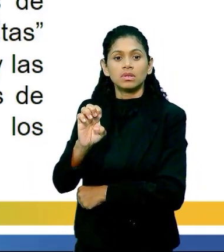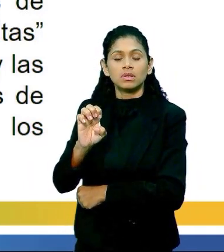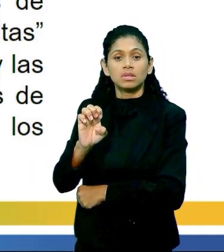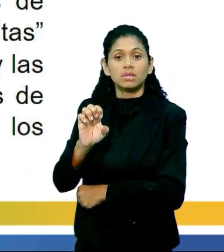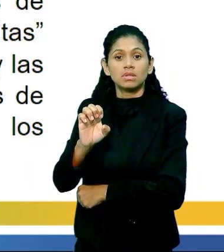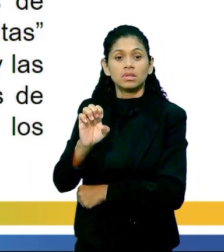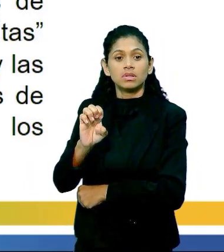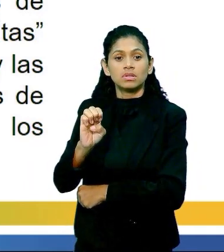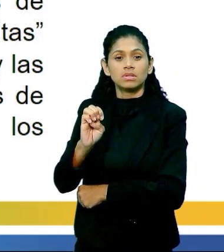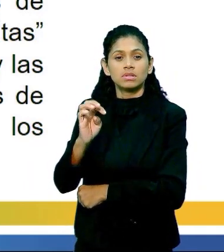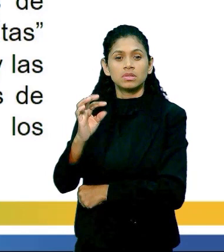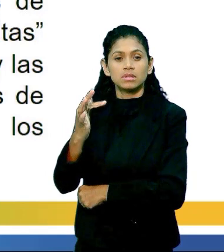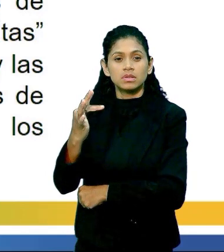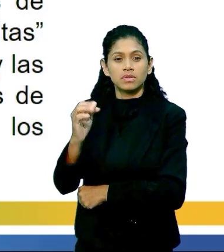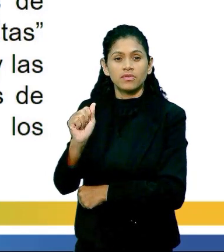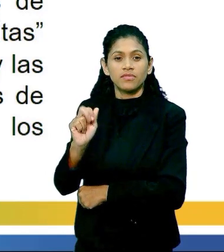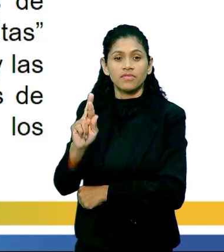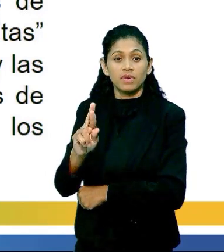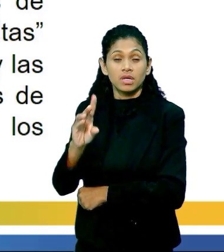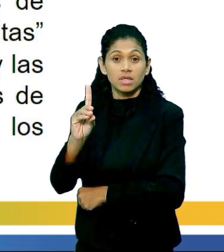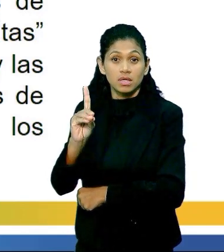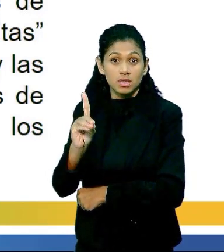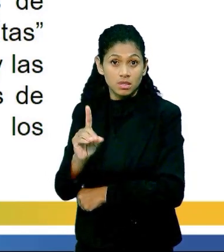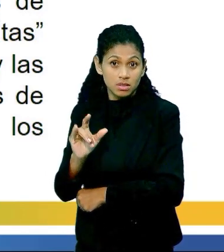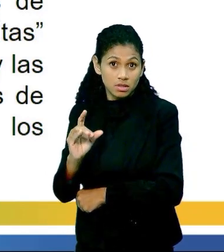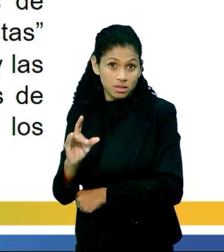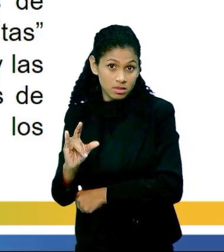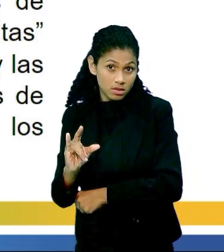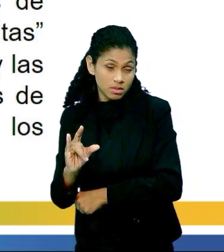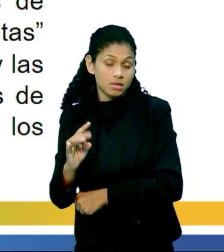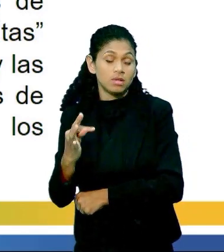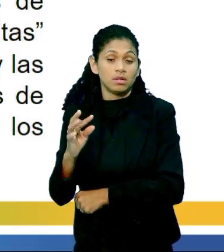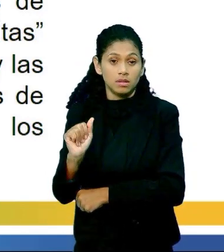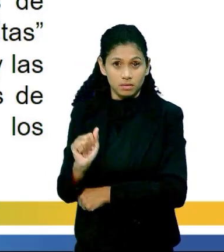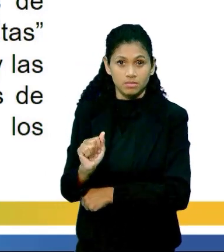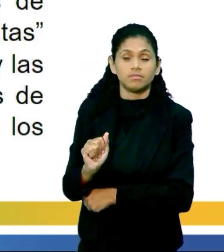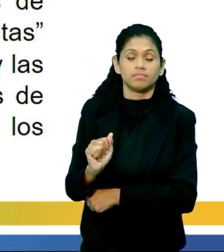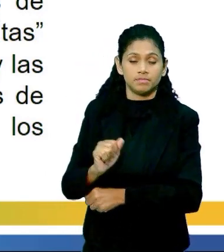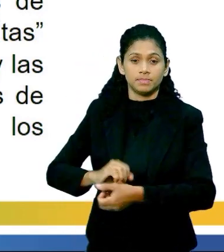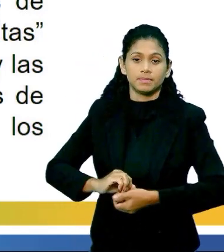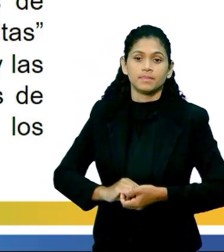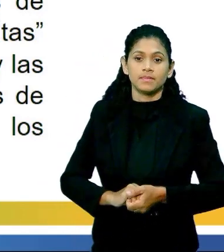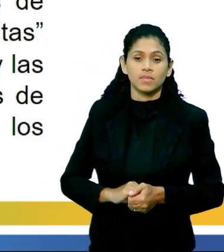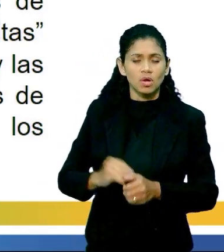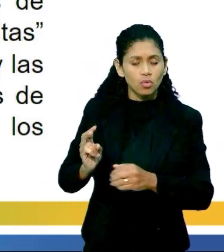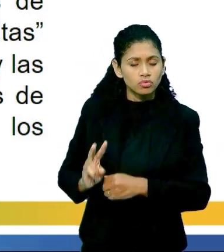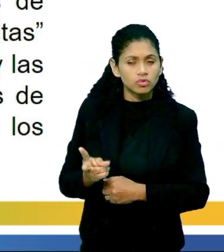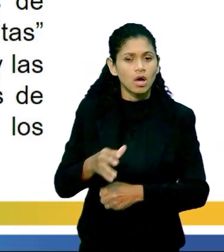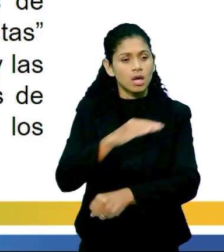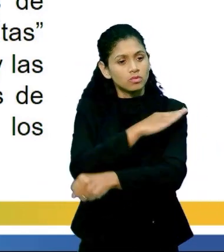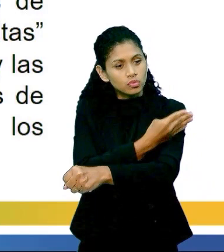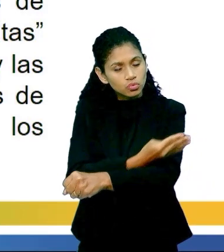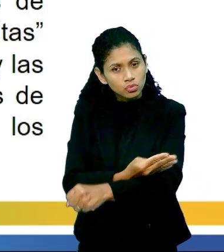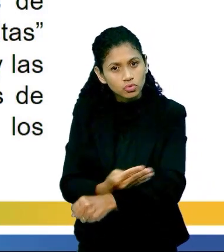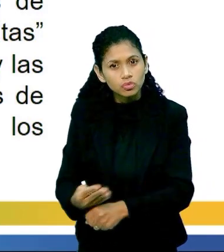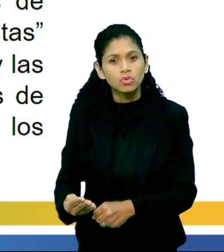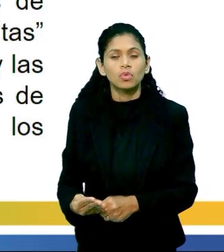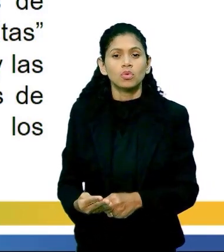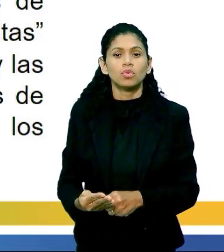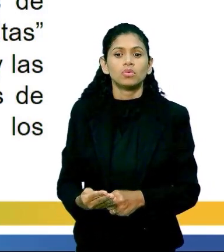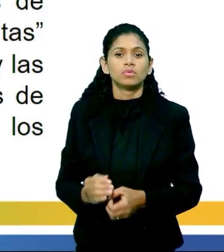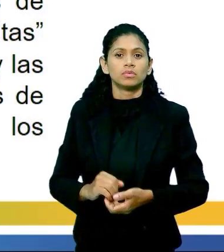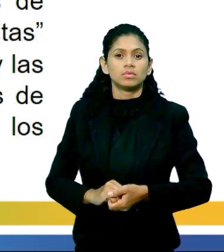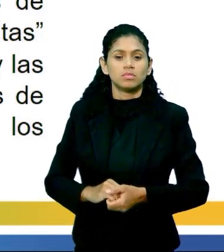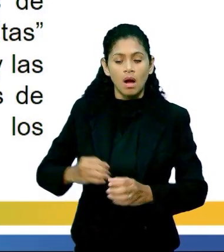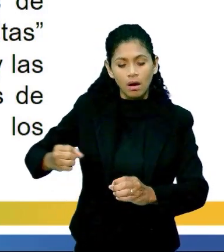sigilosamente o idioma sefardita, os costumes das suas origens, a cozinha, né,